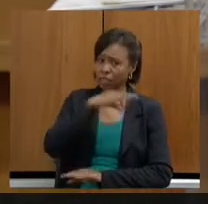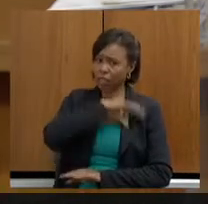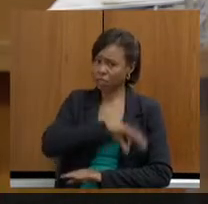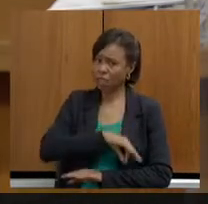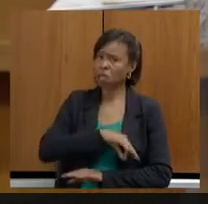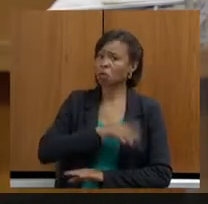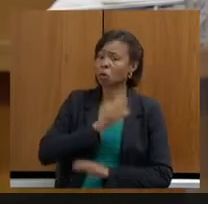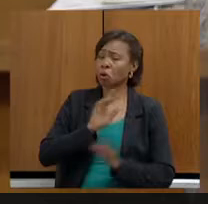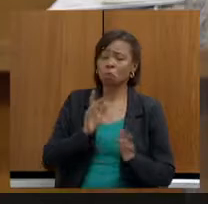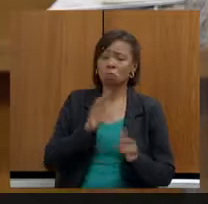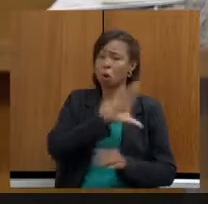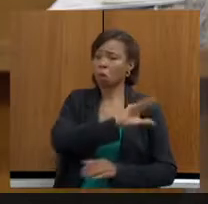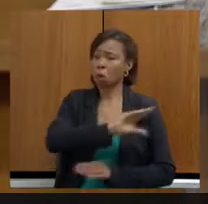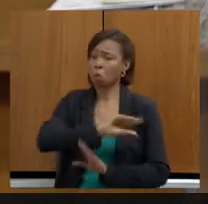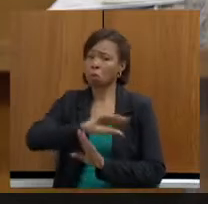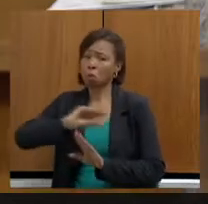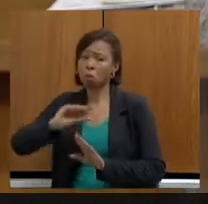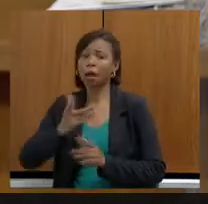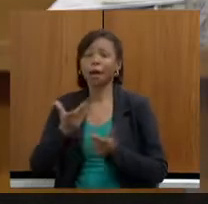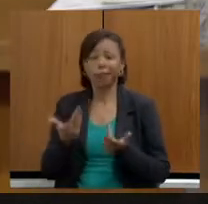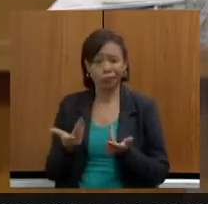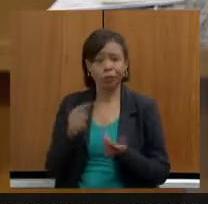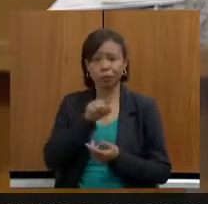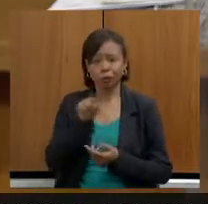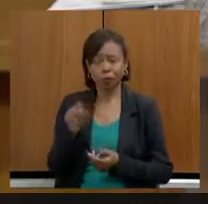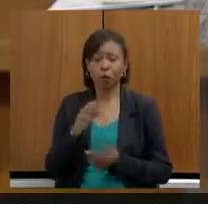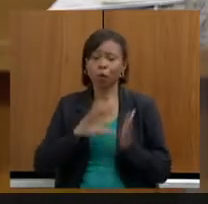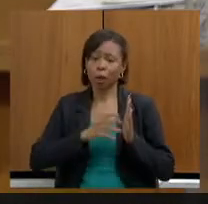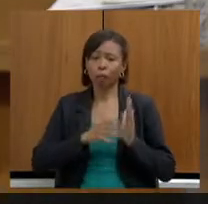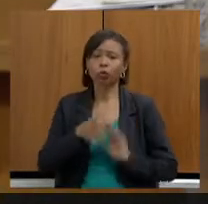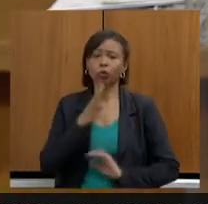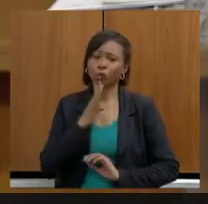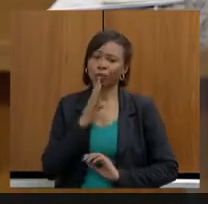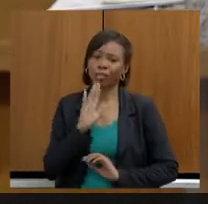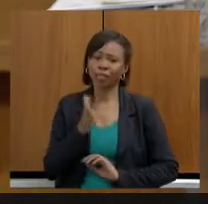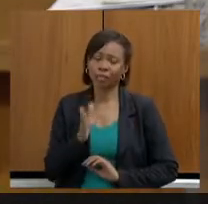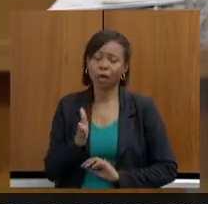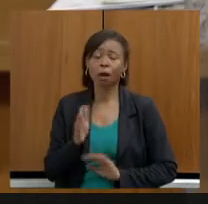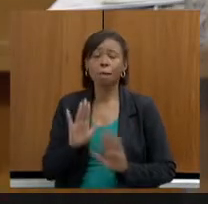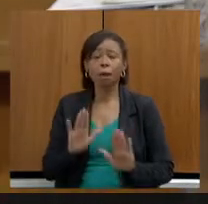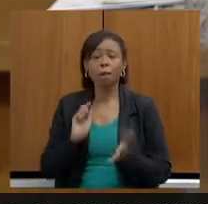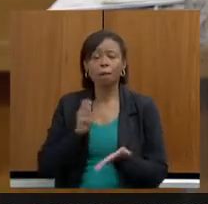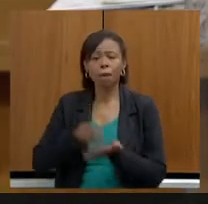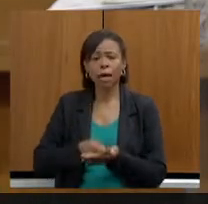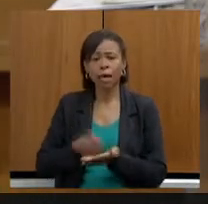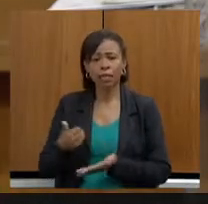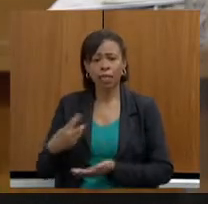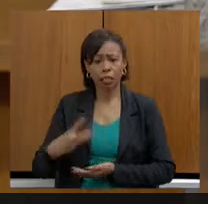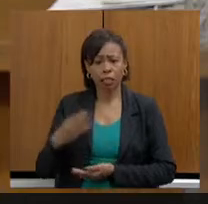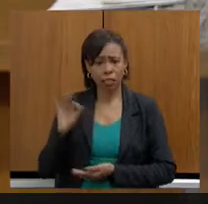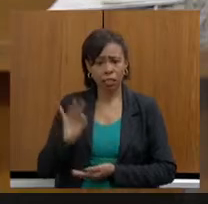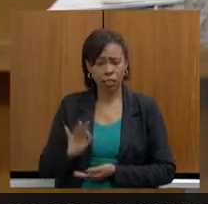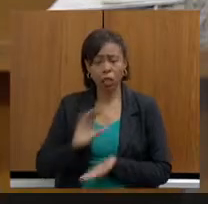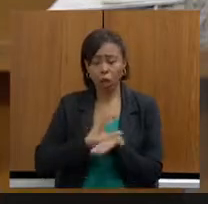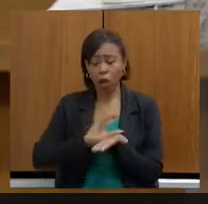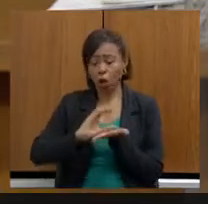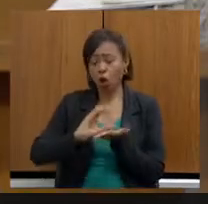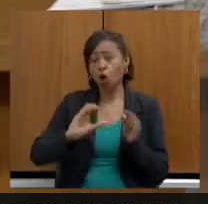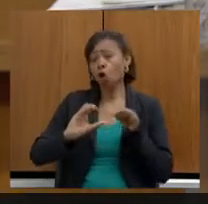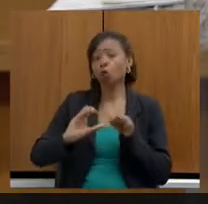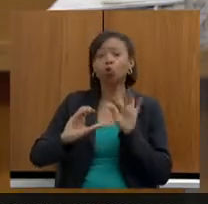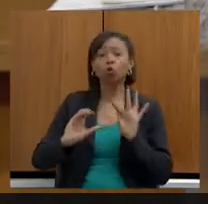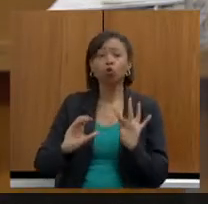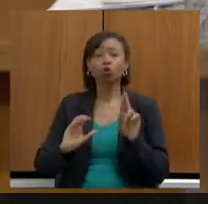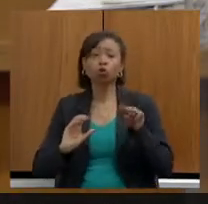né Desse partido que o Senhor conhece bem então assim é pagar 13º esse recurso Vem de um recurso